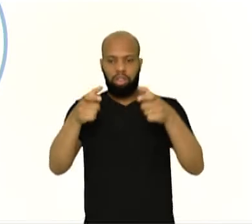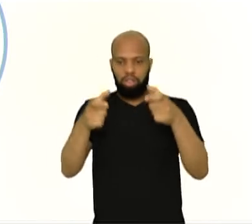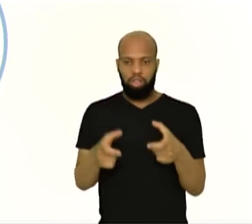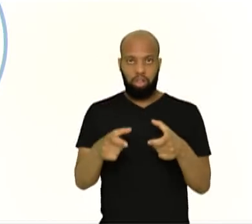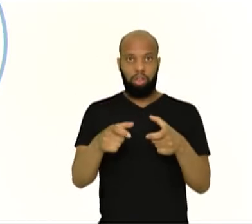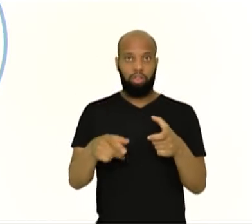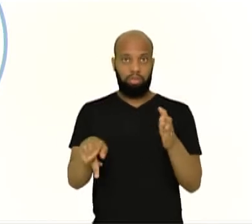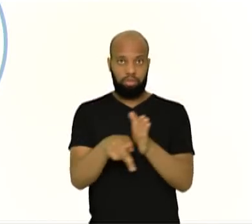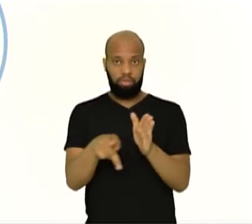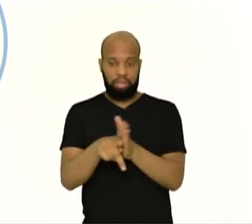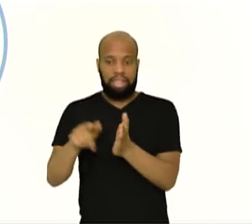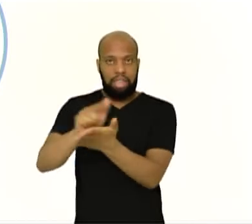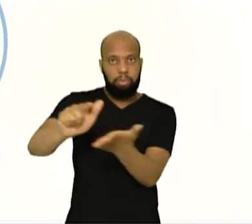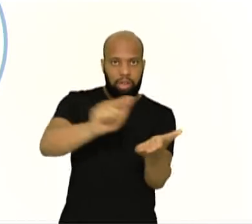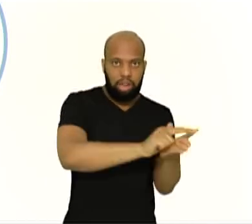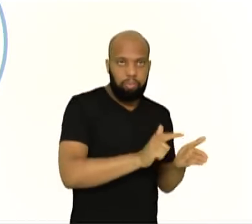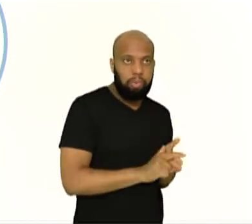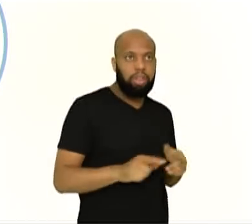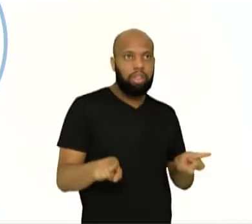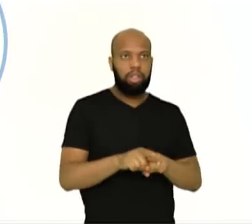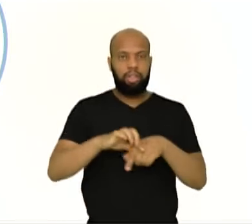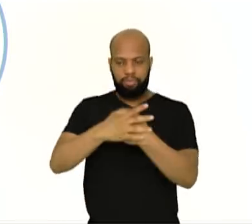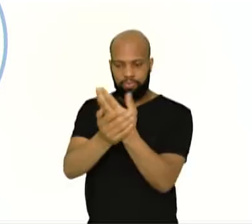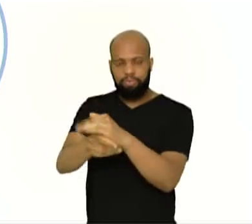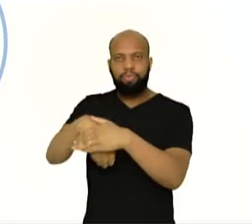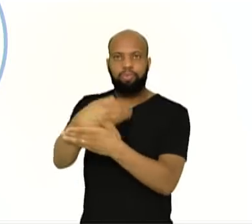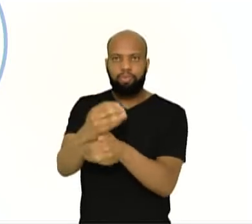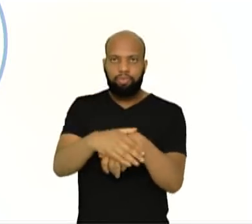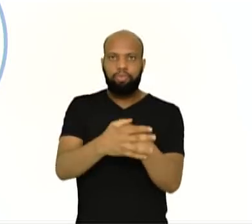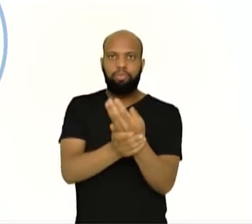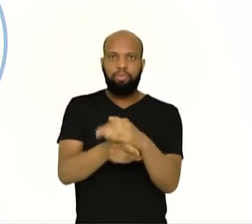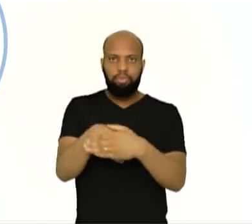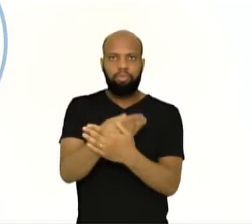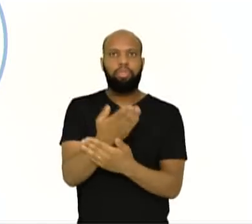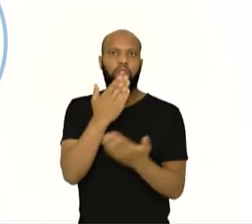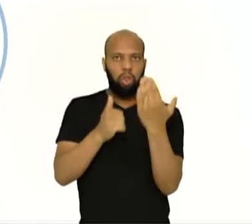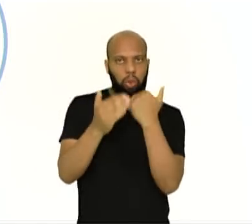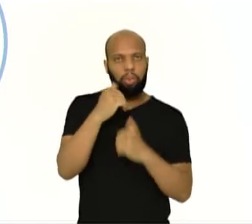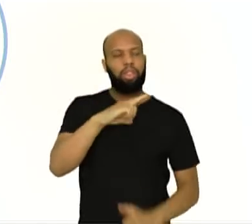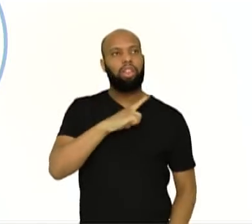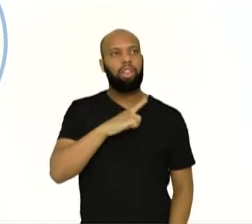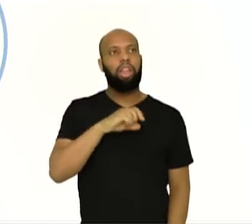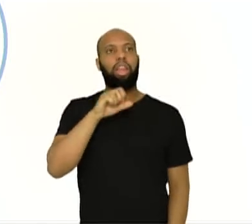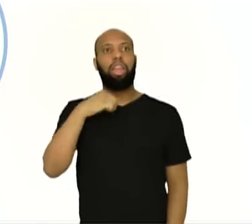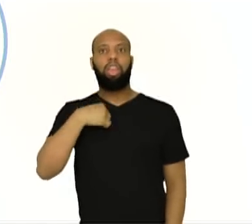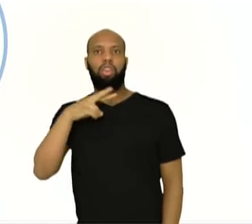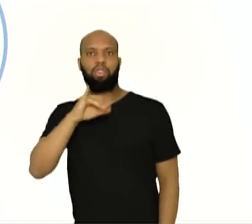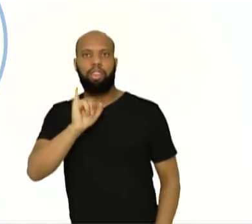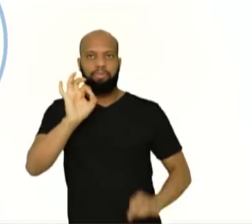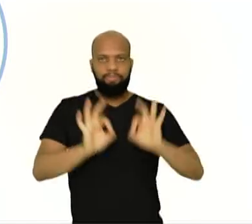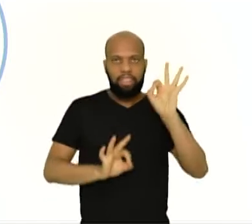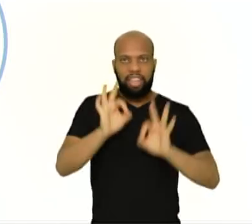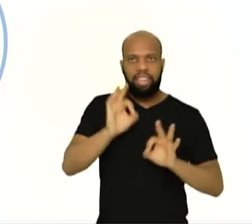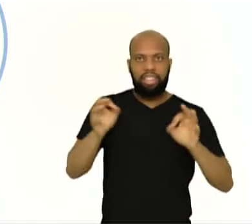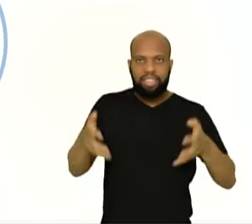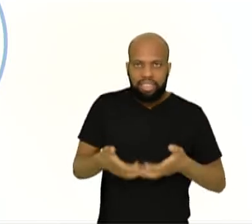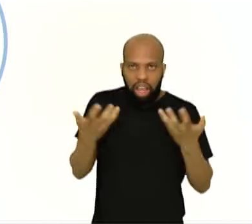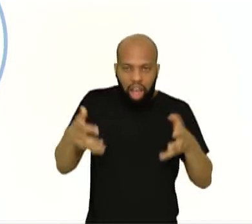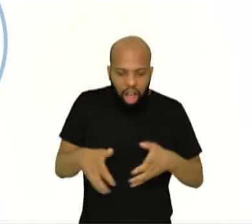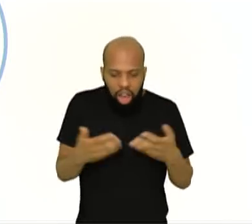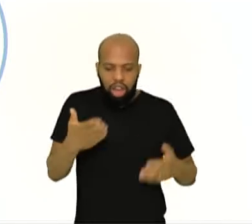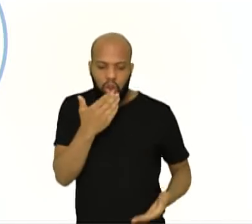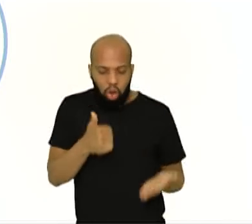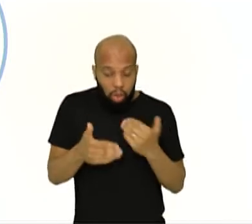saneamento básico, higienização das mãos, dos alimentos. Então, vou preparar uma salada, vou preparar uma